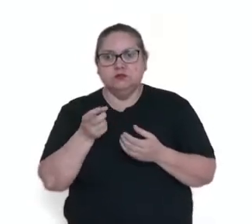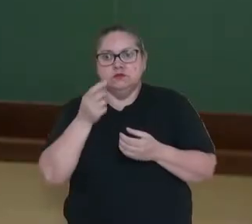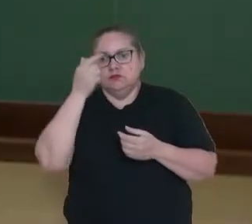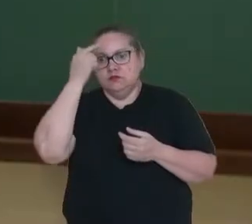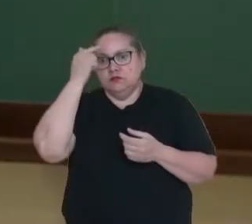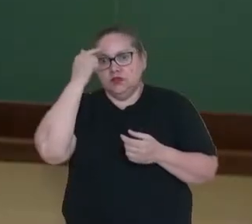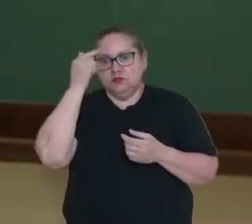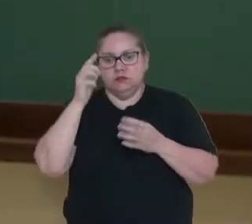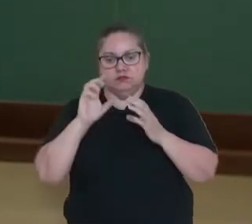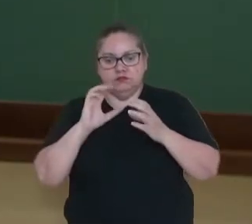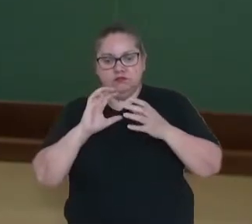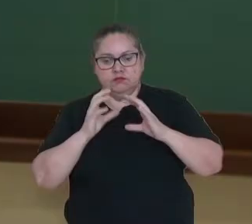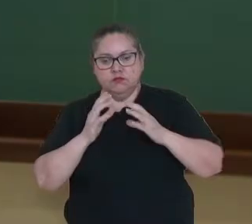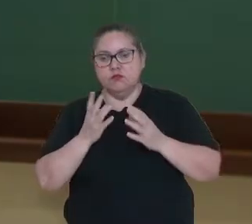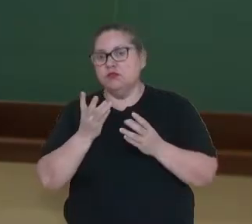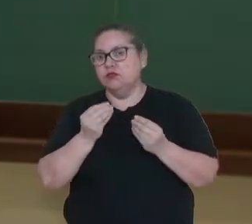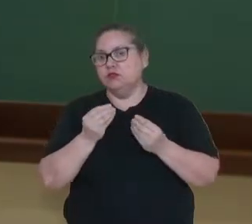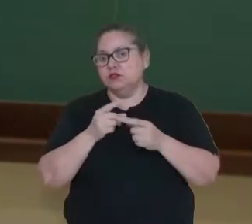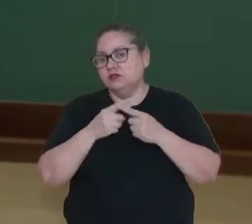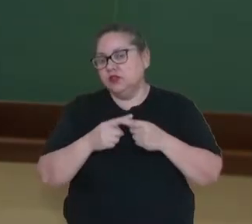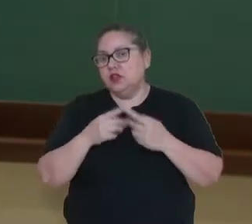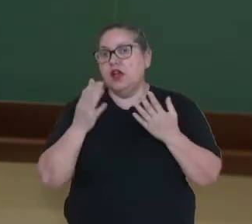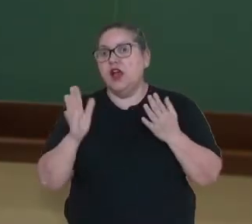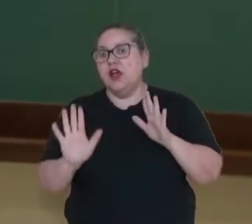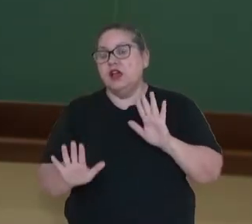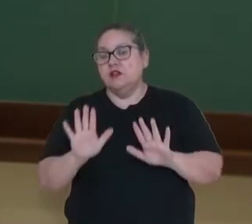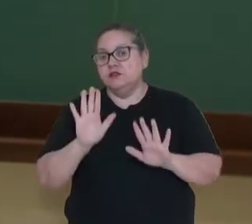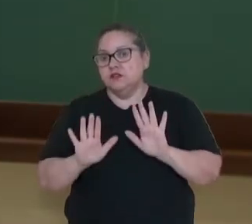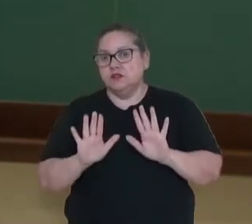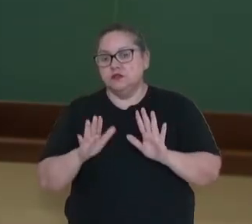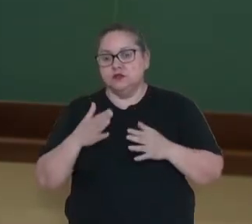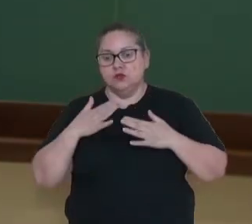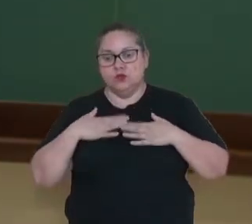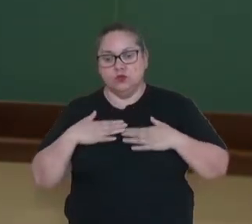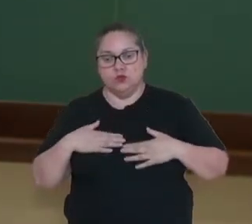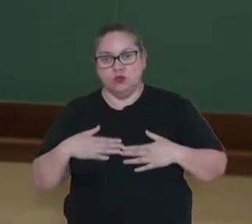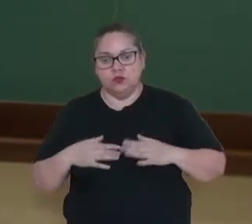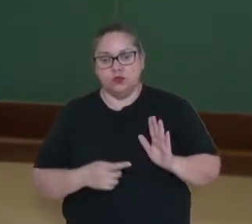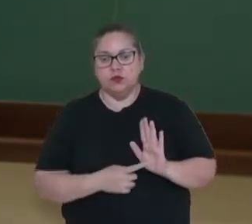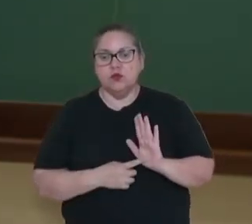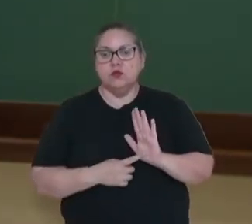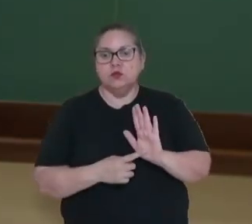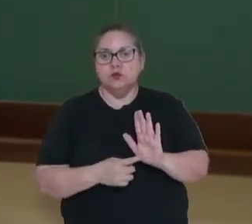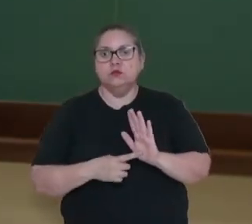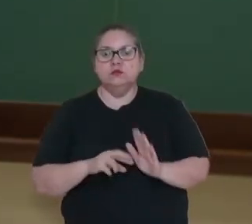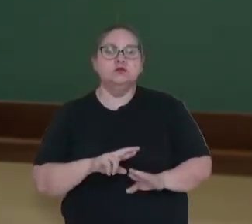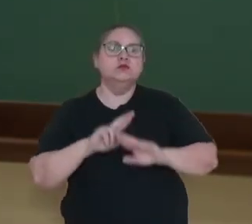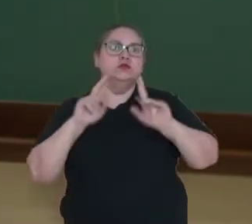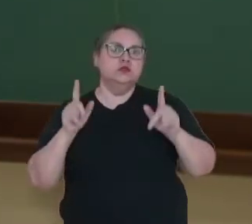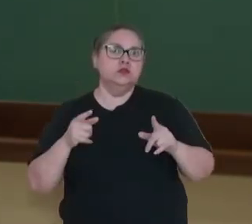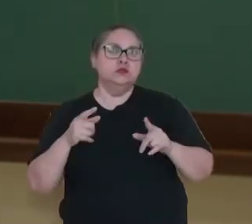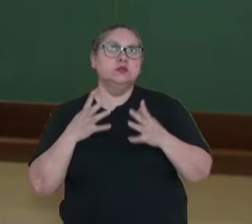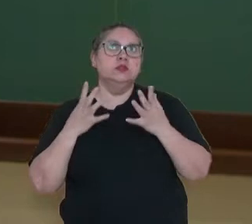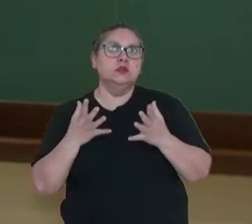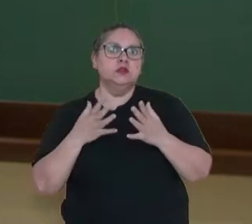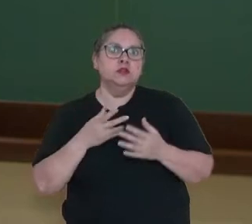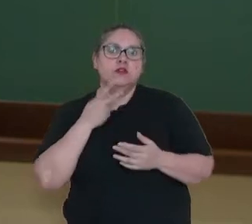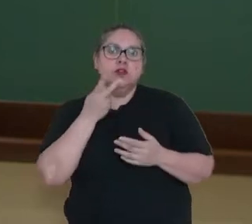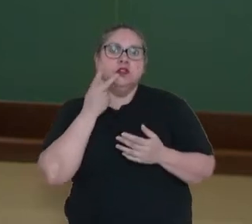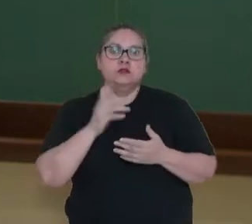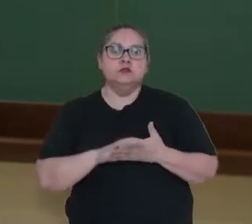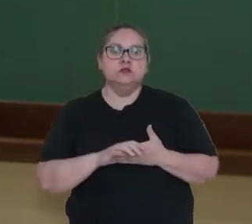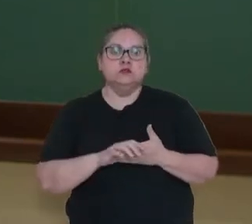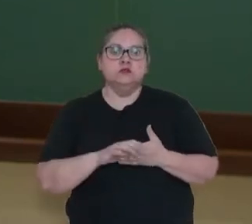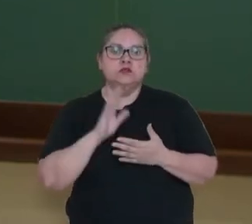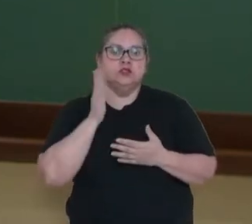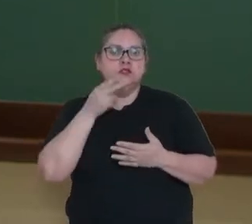Veja, muitas vezes o nosso corpo demonstra algo diferente do que nós estamos falando.